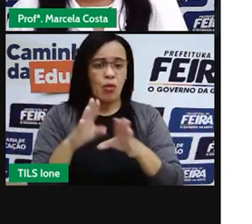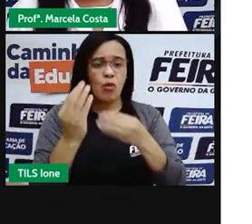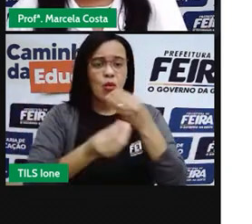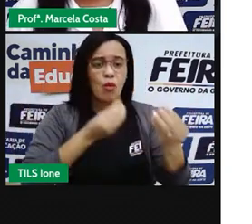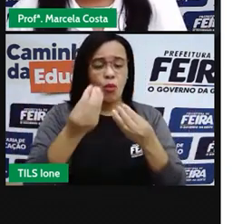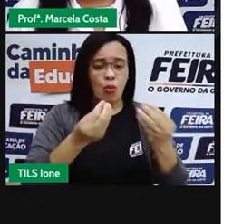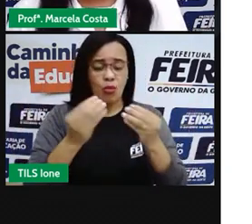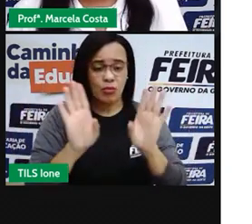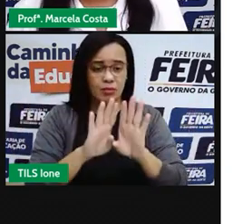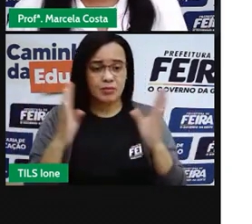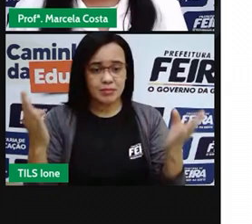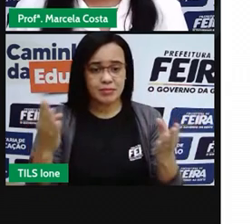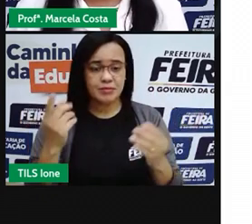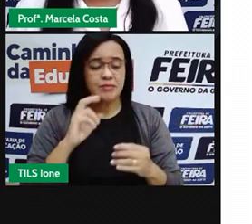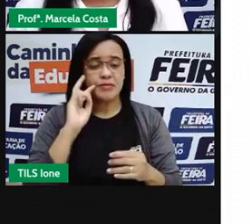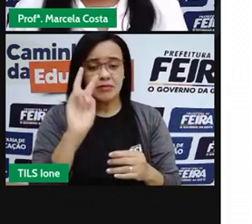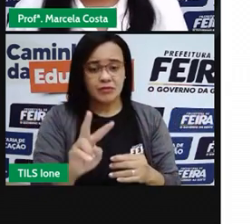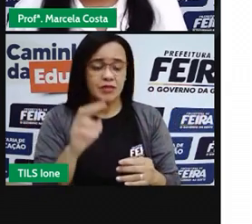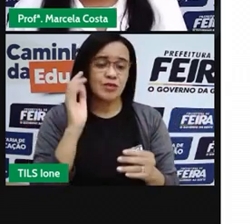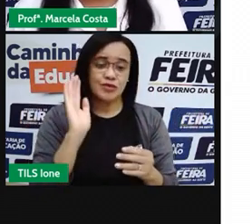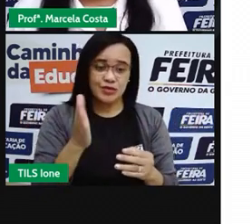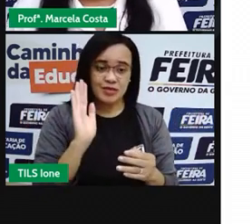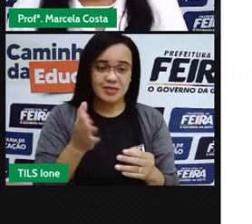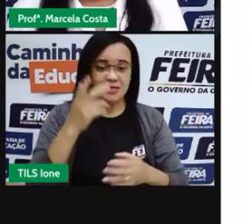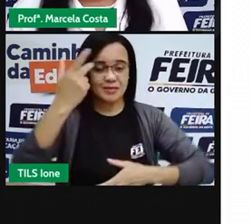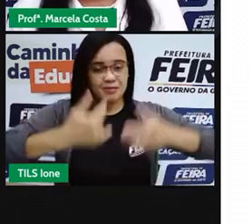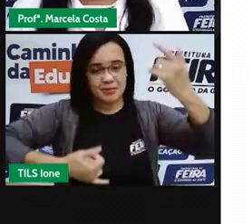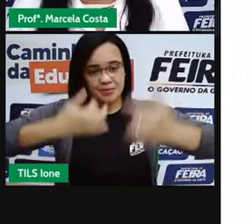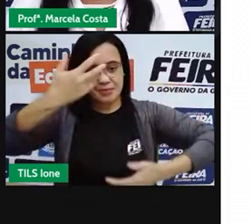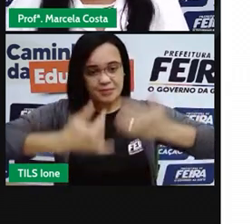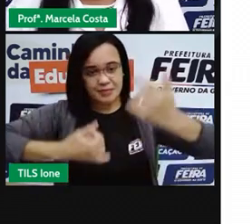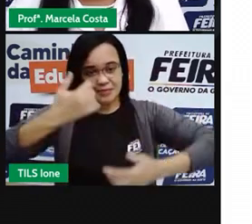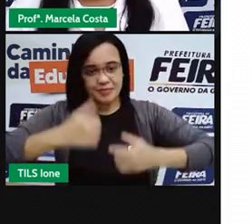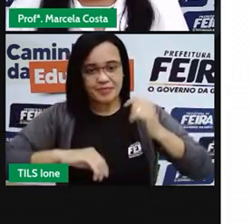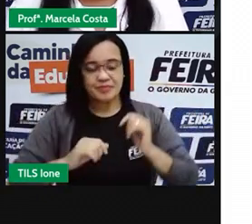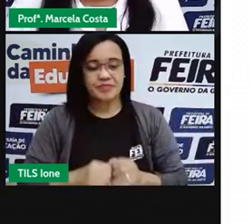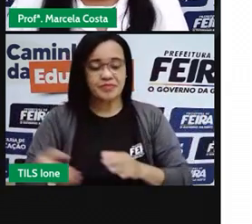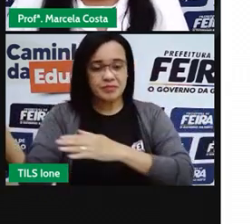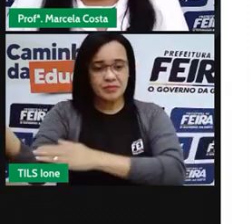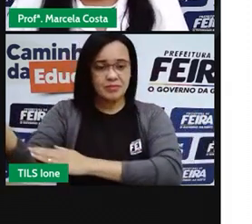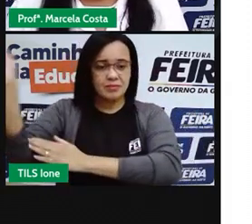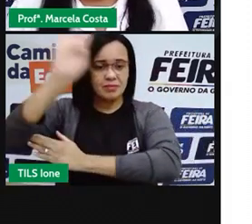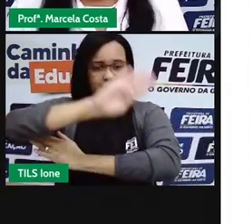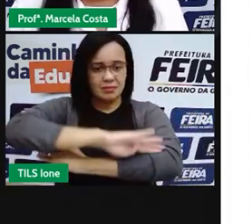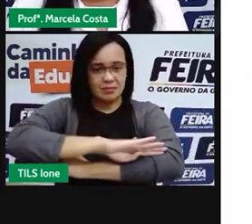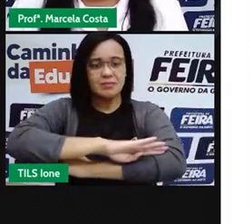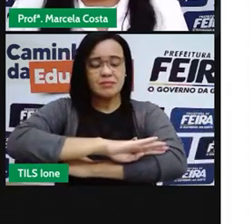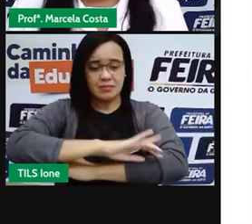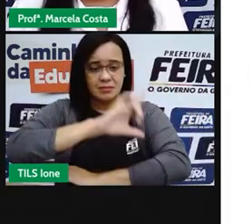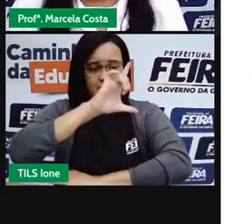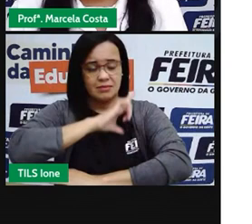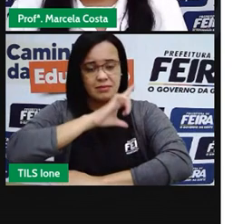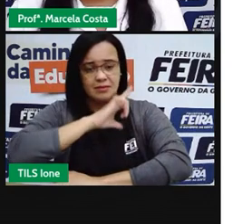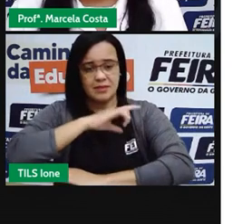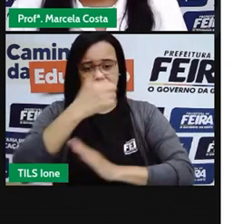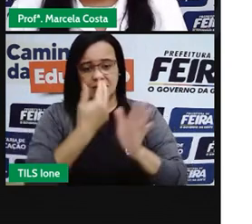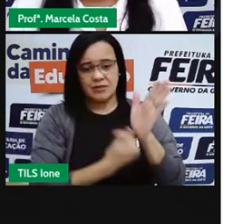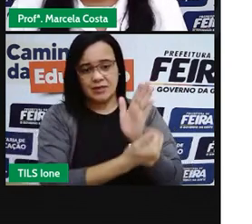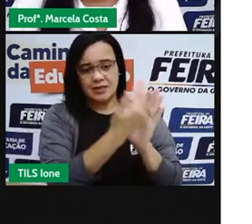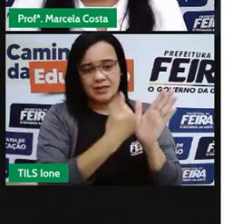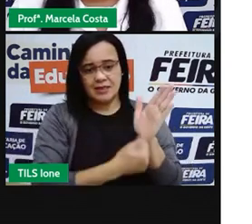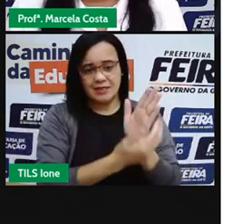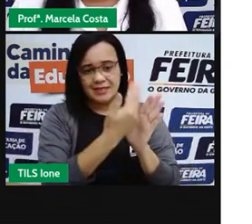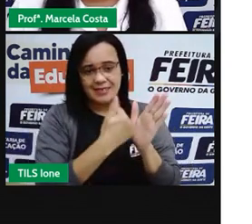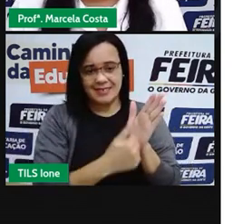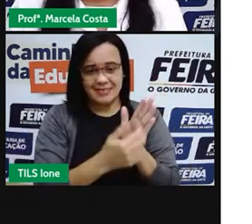A gente já viu, né, já falou ali anteriormente, que as janelas, elas têm um formato retangular,